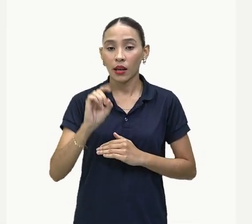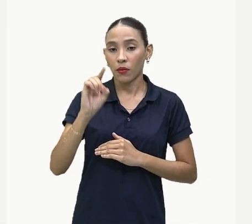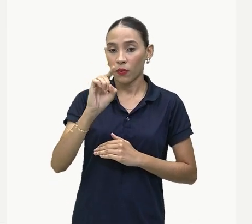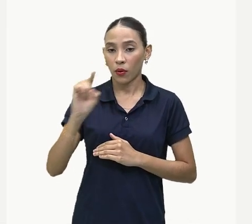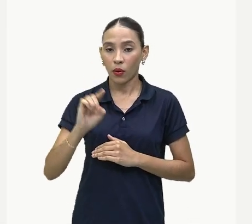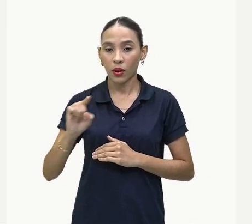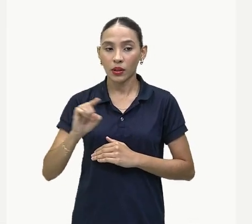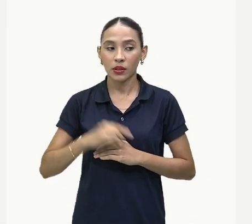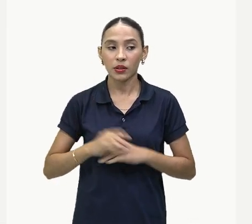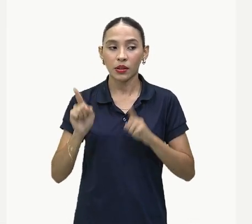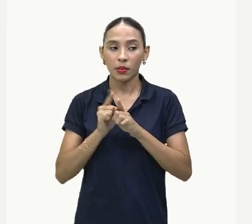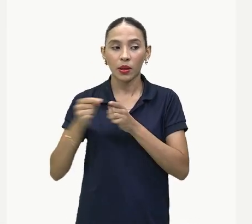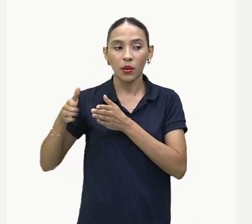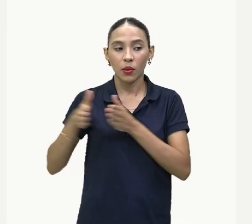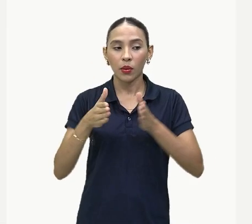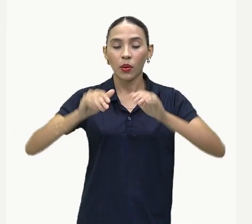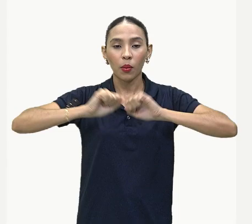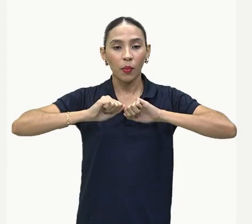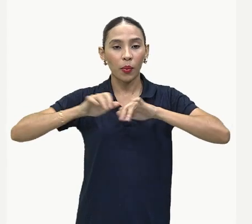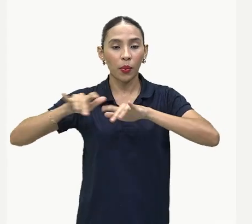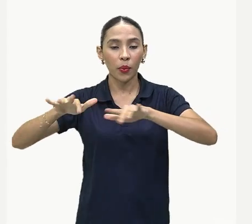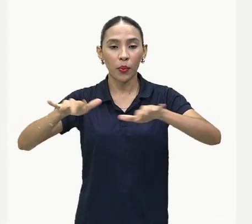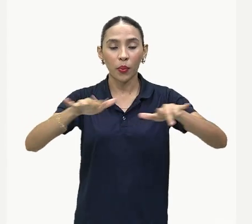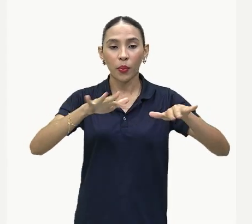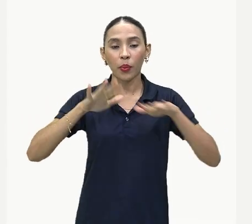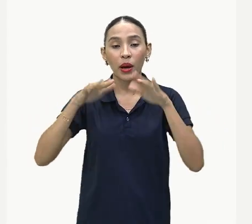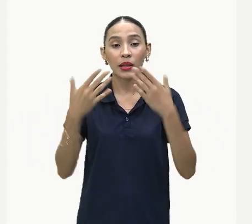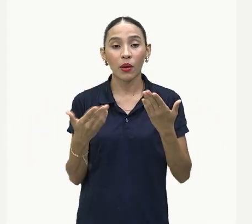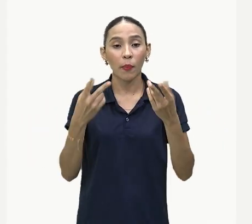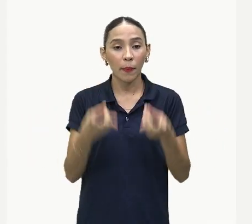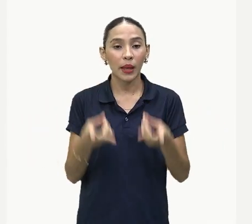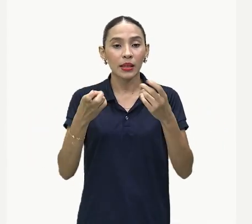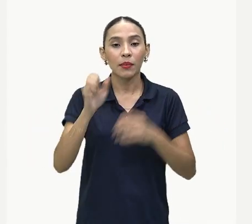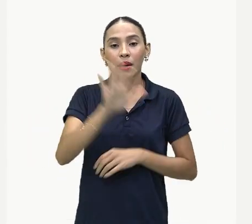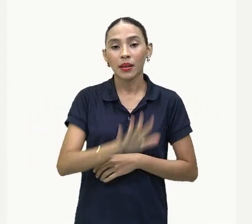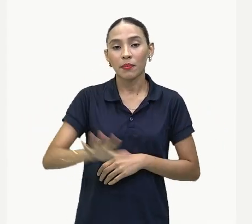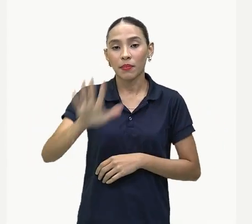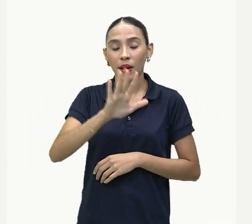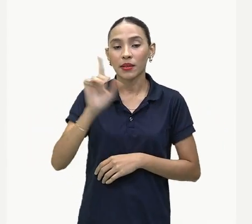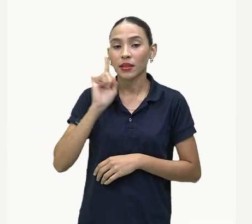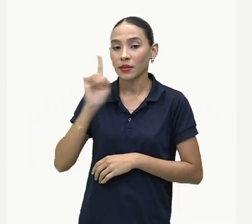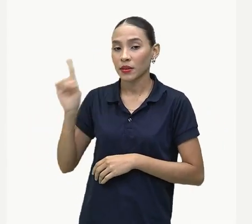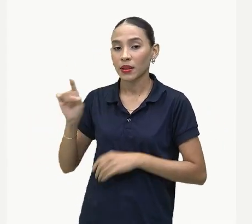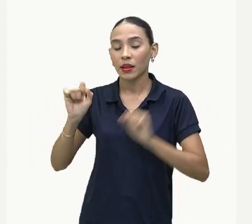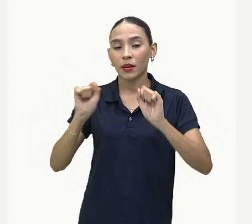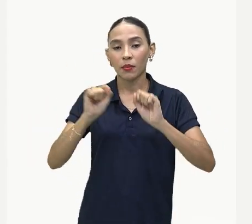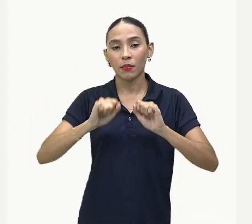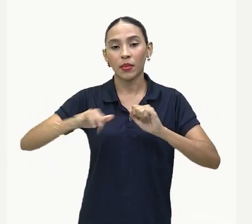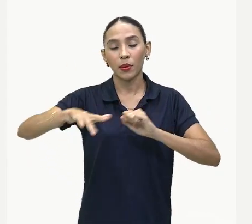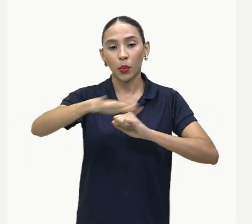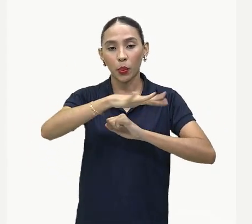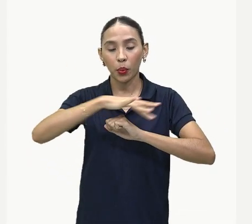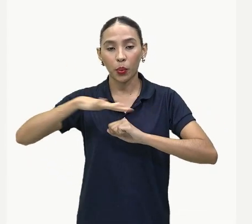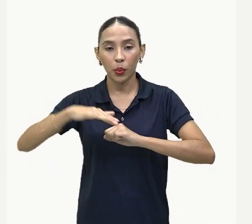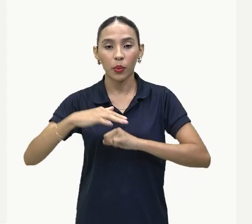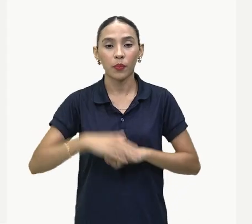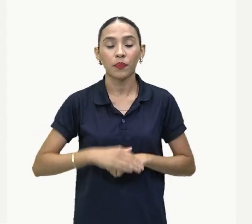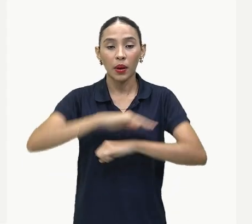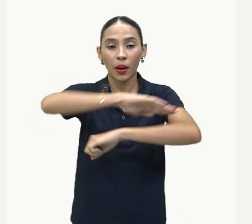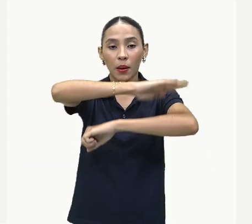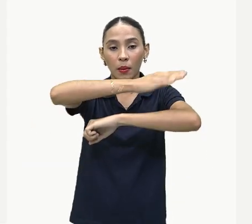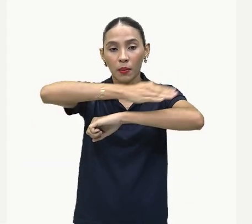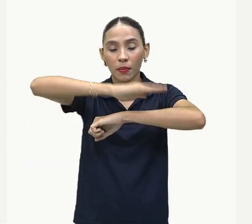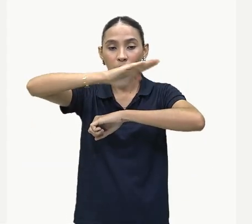sua foz. Então, observem aqui a área de abrangência do planalto da